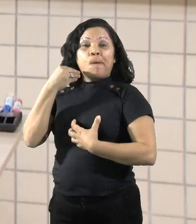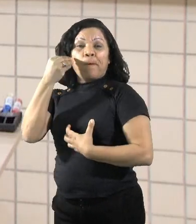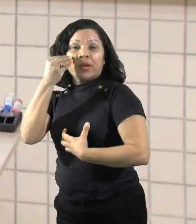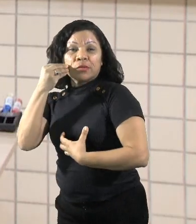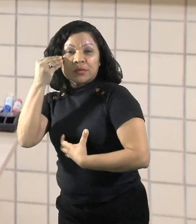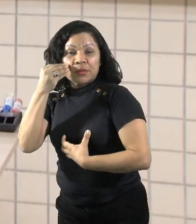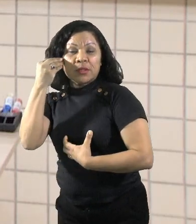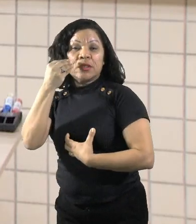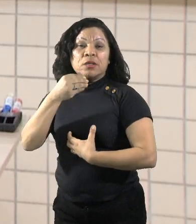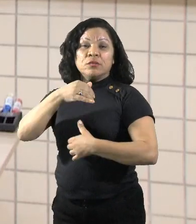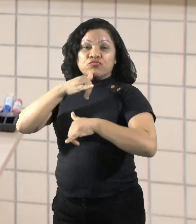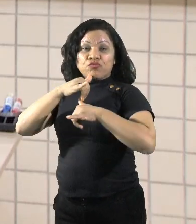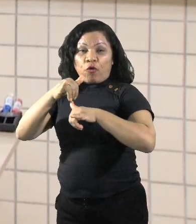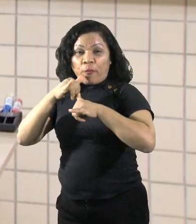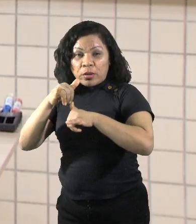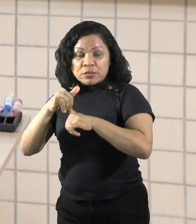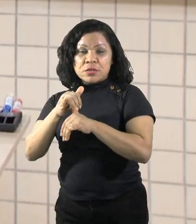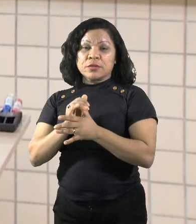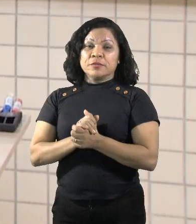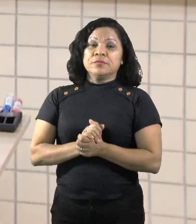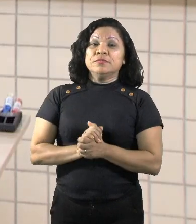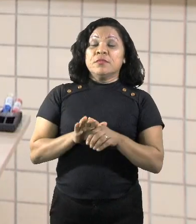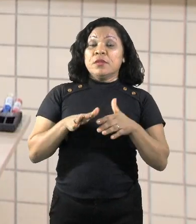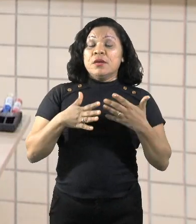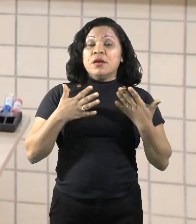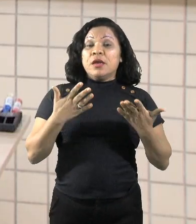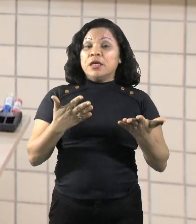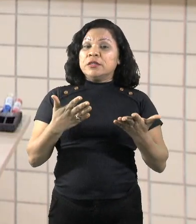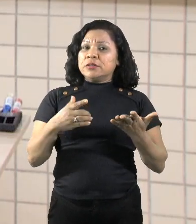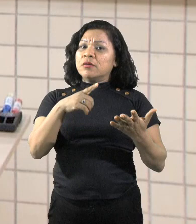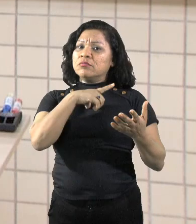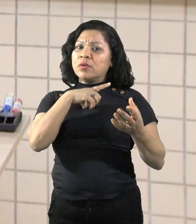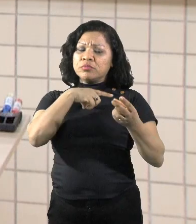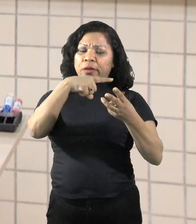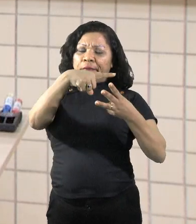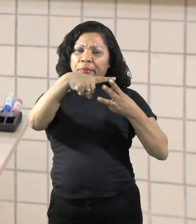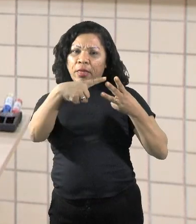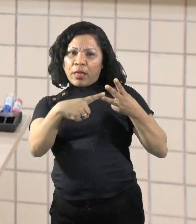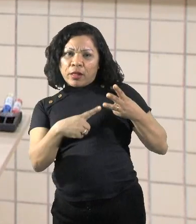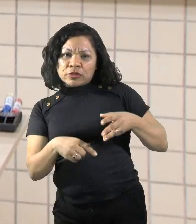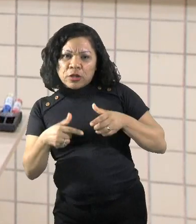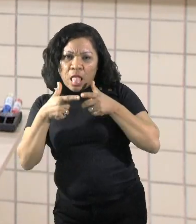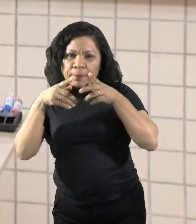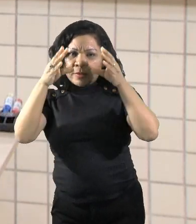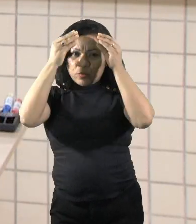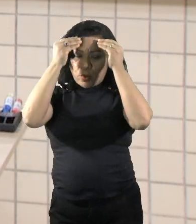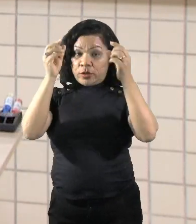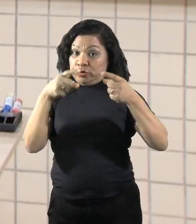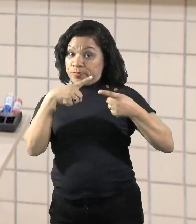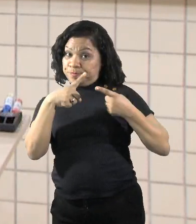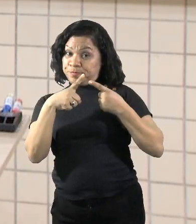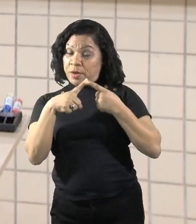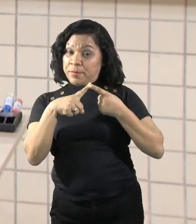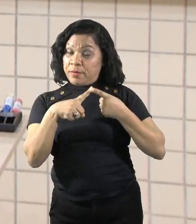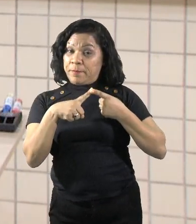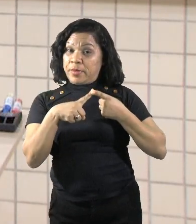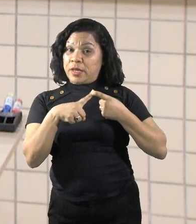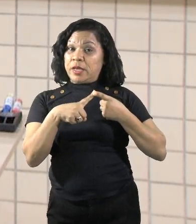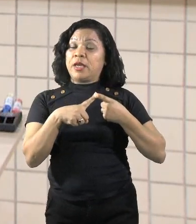experiências, informações. Nós temos 3 tipos de linguagem. A primeira linguagem é a